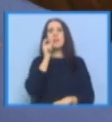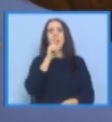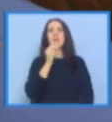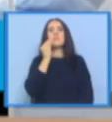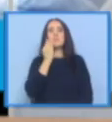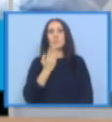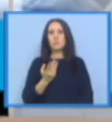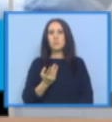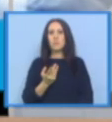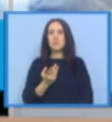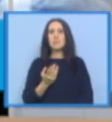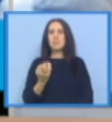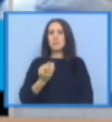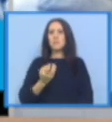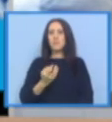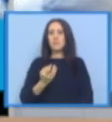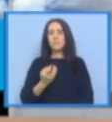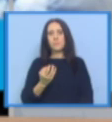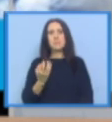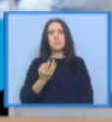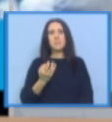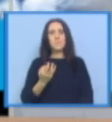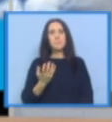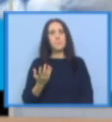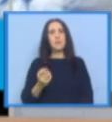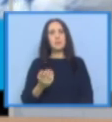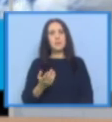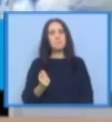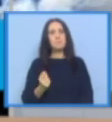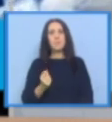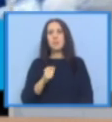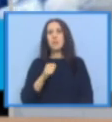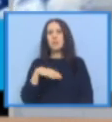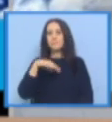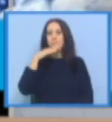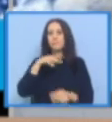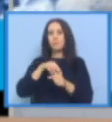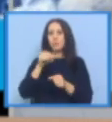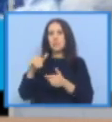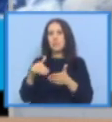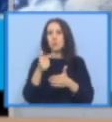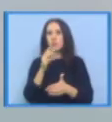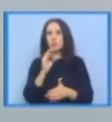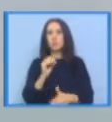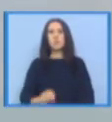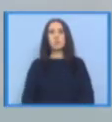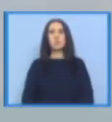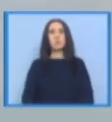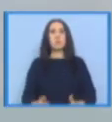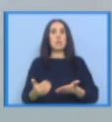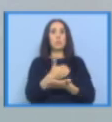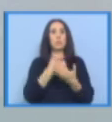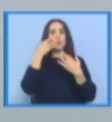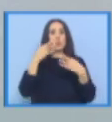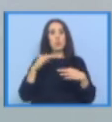como se estava a poluir o Rio Tejo. E assim se vai dilapidando um recurso